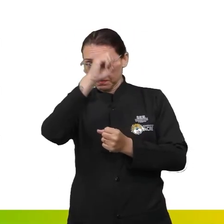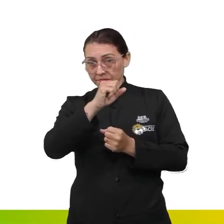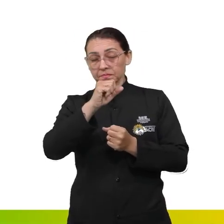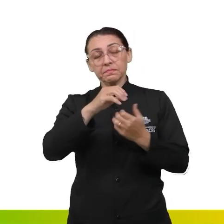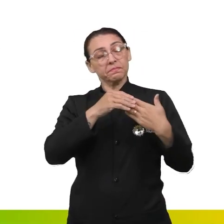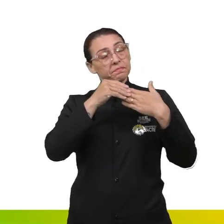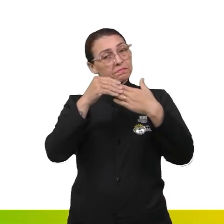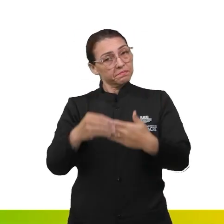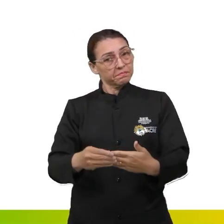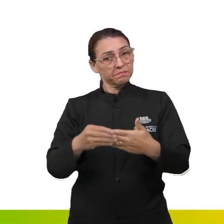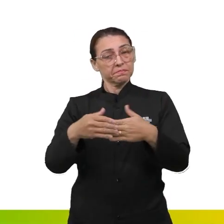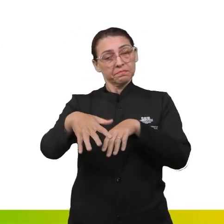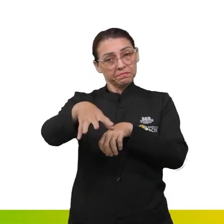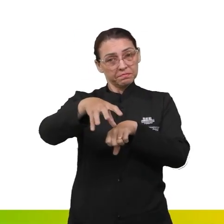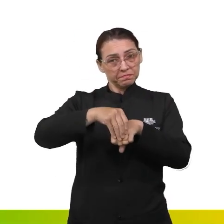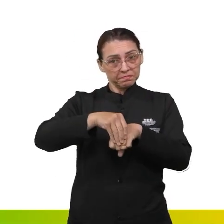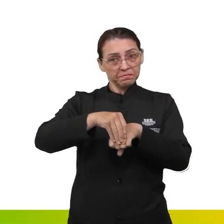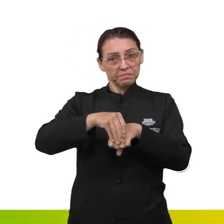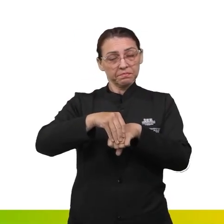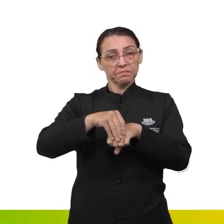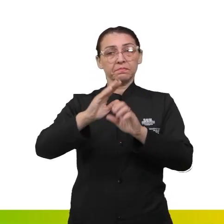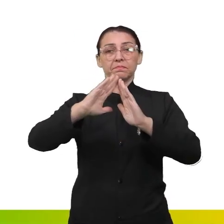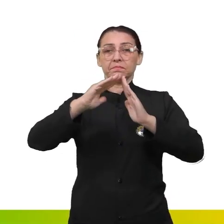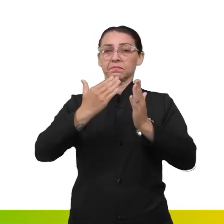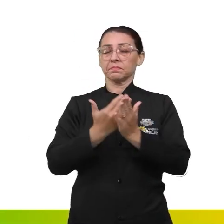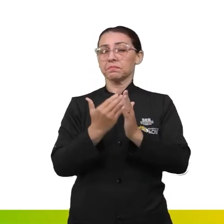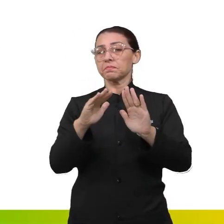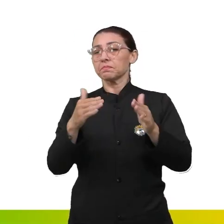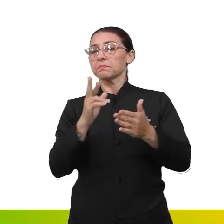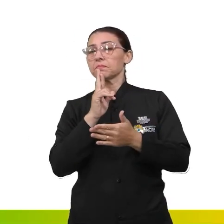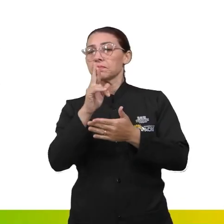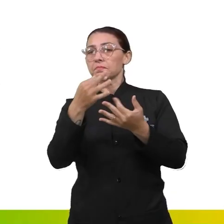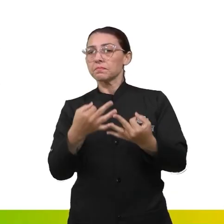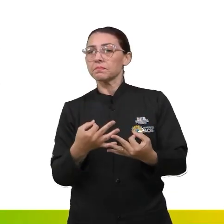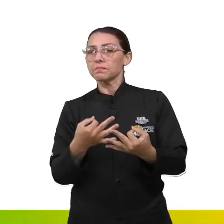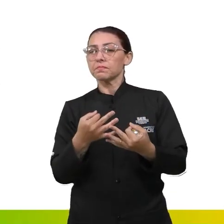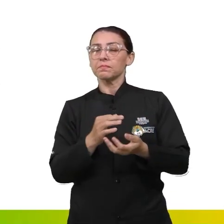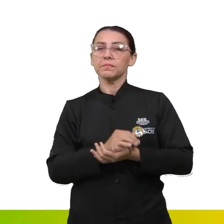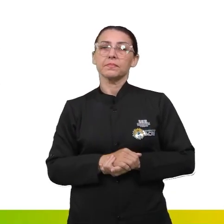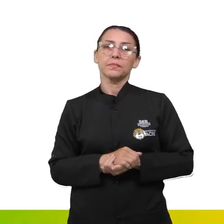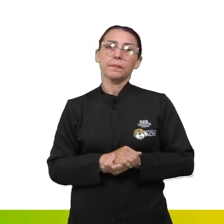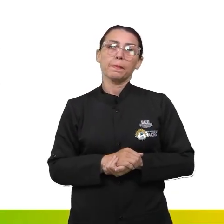você traz com você de conhecimento escolar, qual é a alternativa correta?